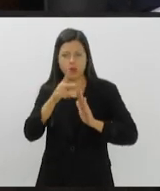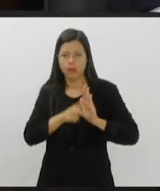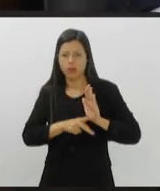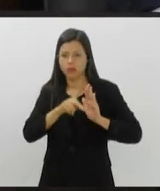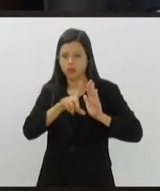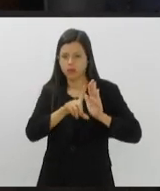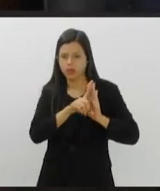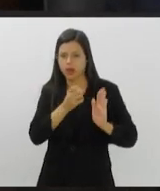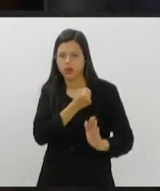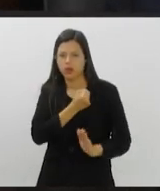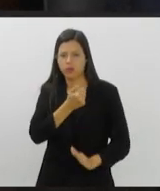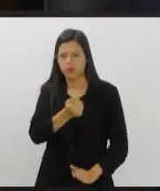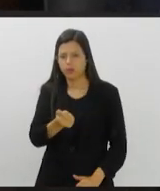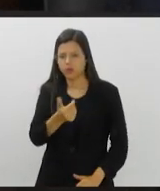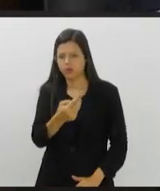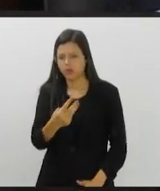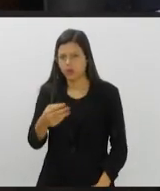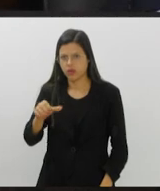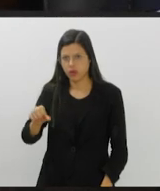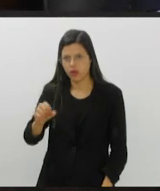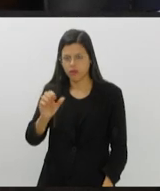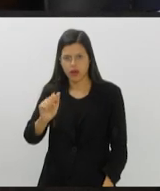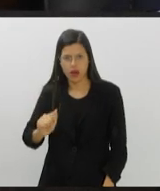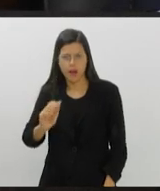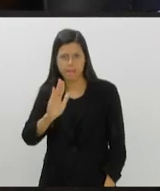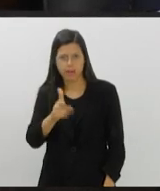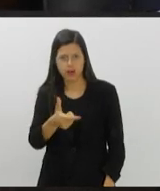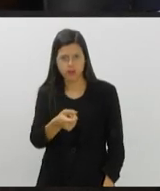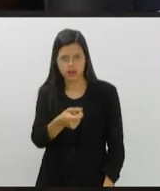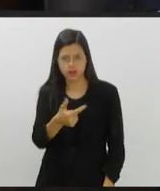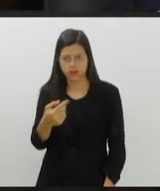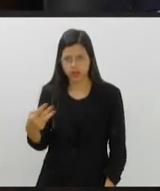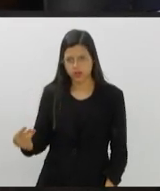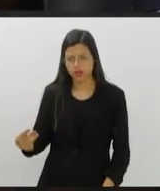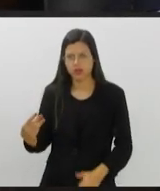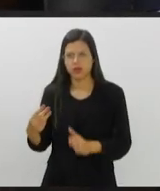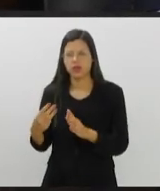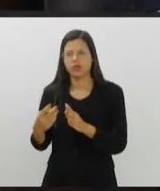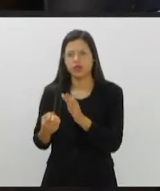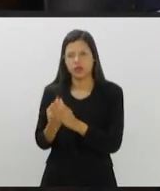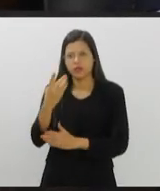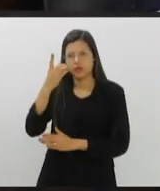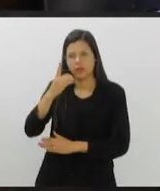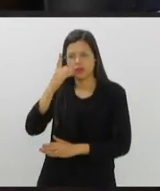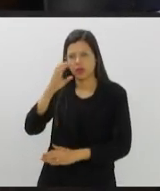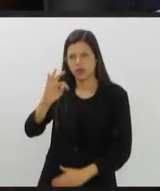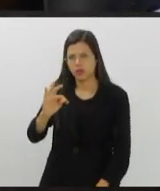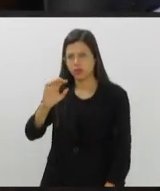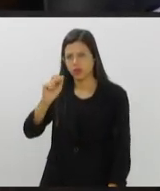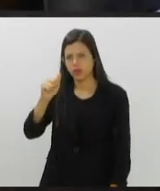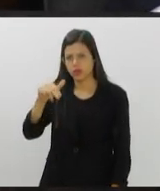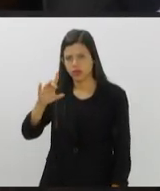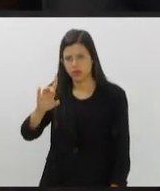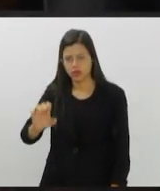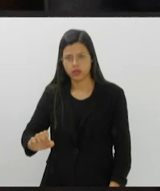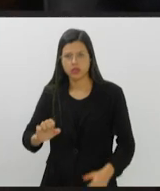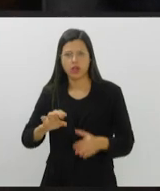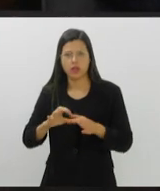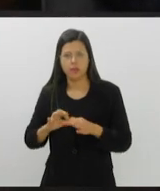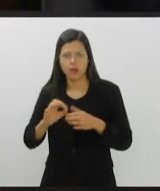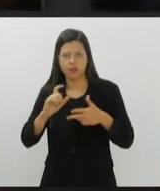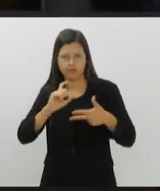lei número 1239-A de 2023, de autoria do deputado Tânio Vieira, que autoriza o Poder Executivo